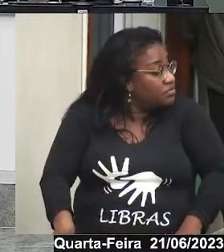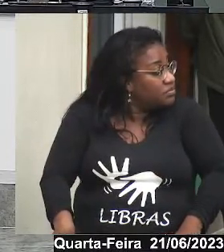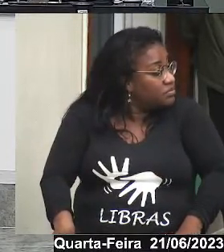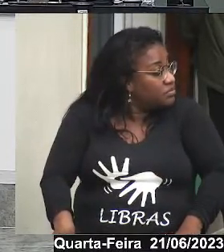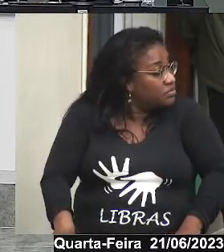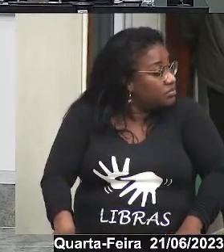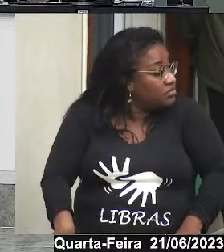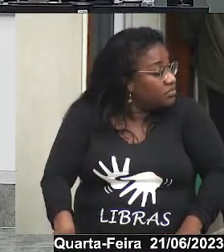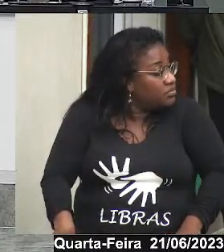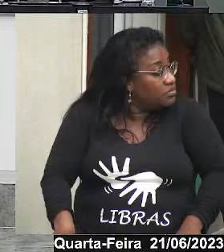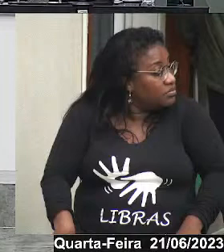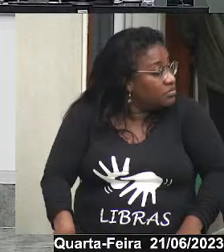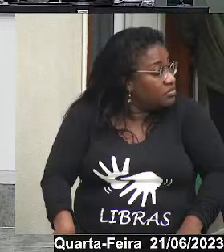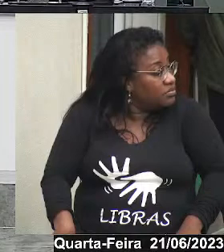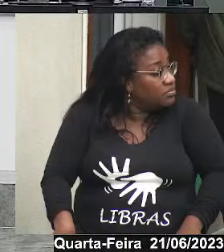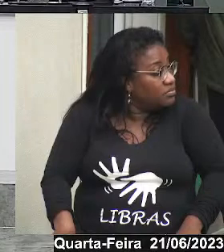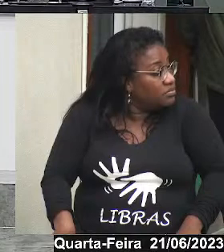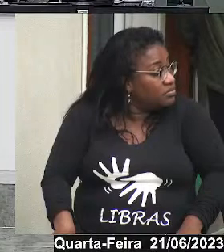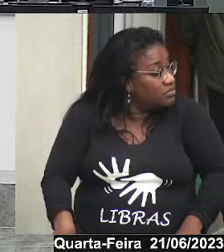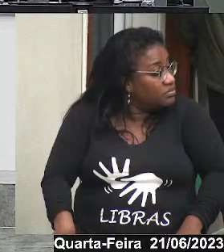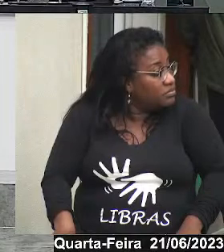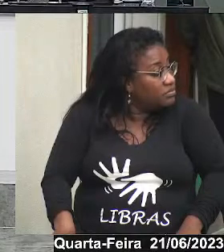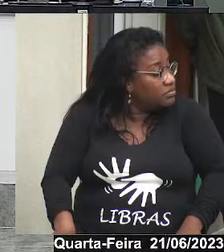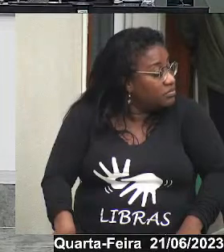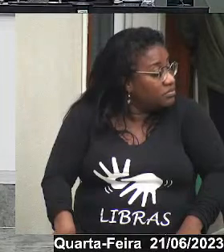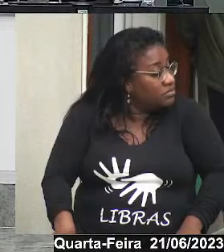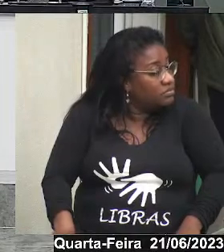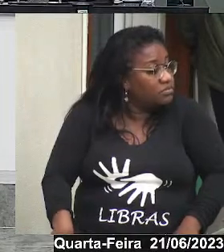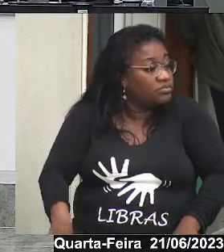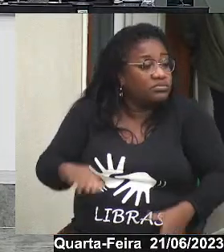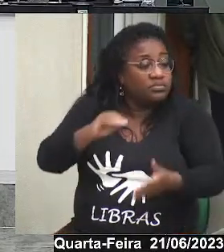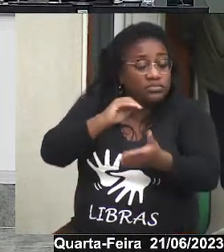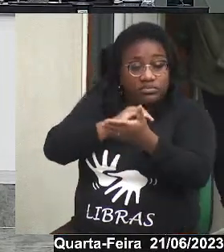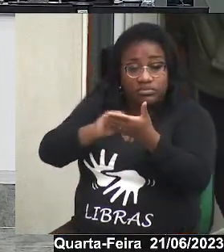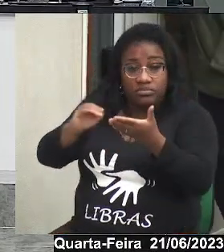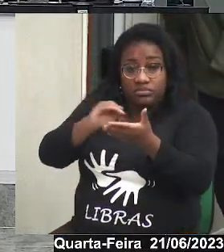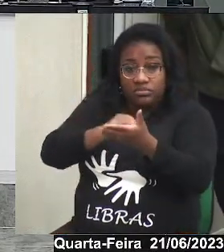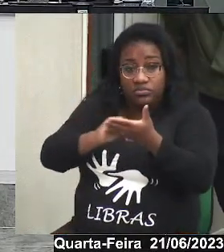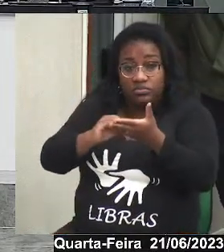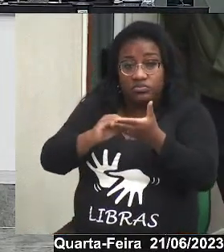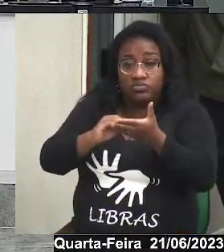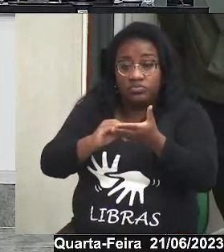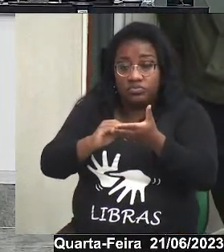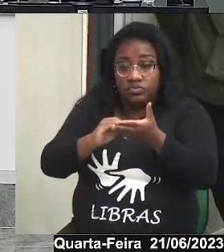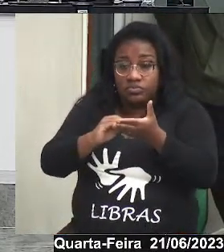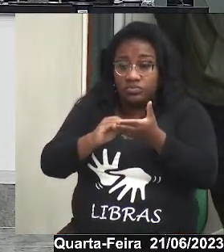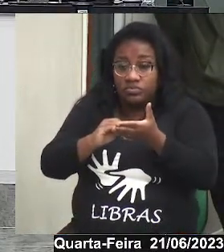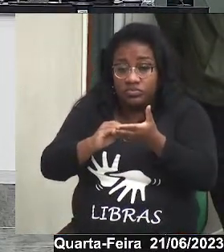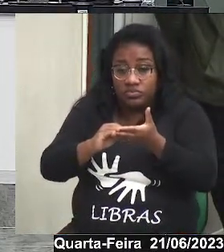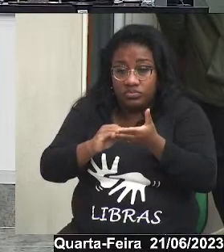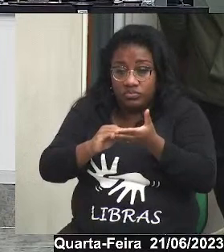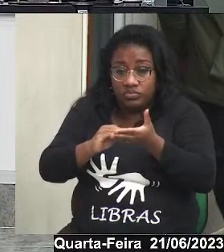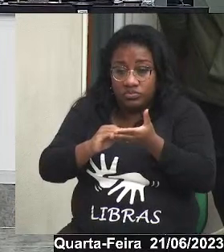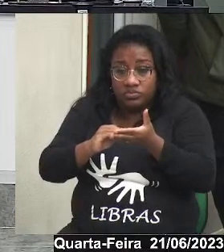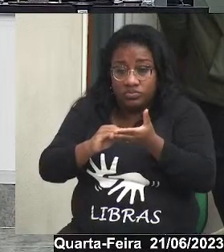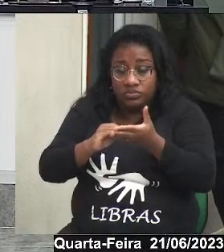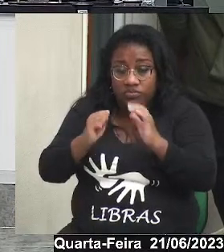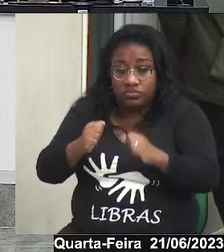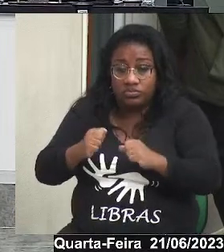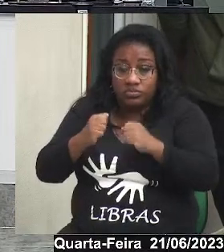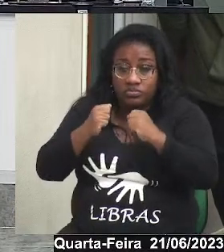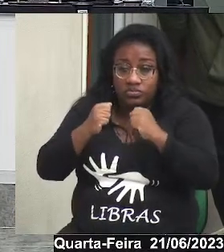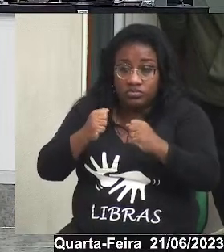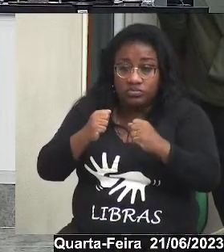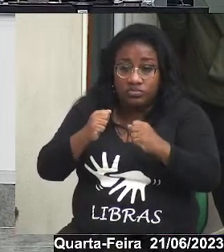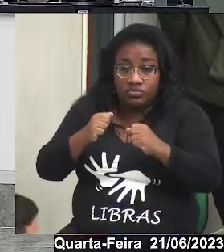Indicação Abidan de autoria do vereador Abel Arantes. Sentasse no seu lugar. Indicação número 301/2023. Indica ao chefe do Poder